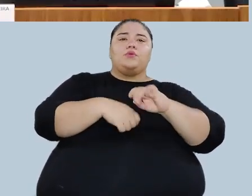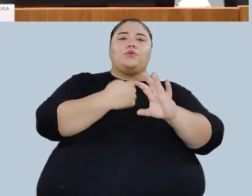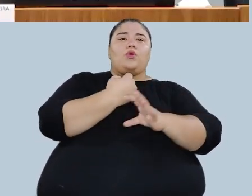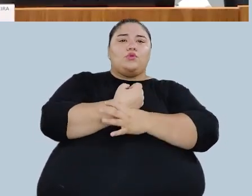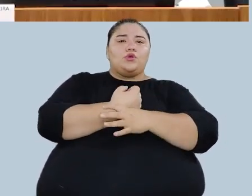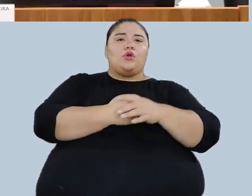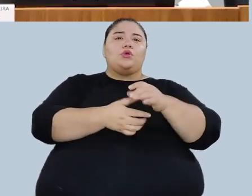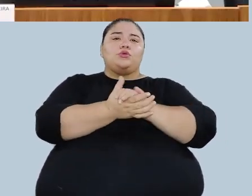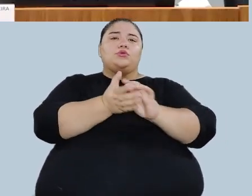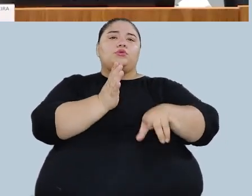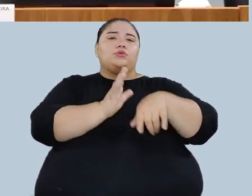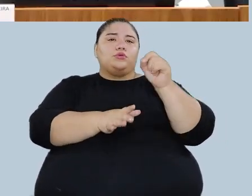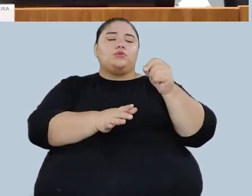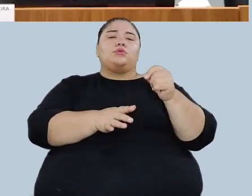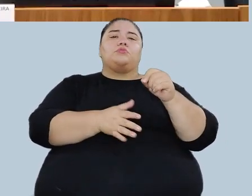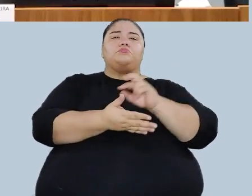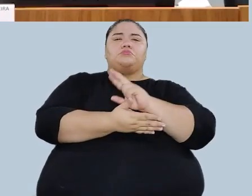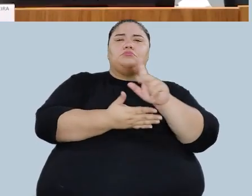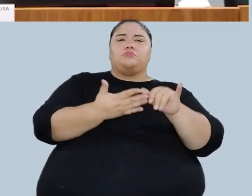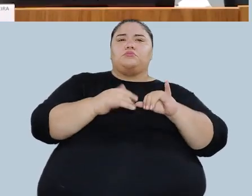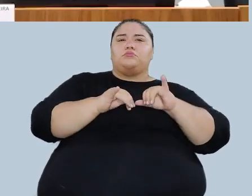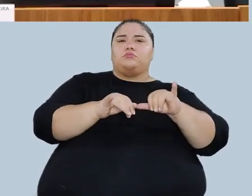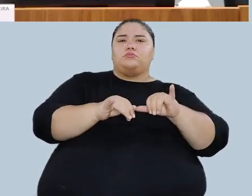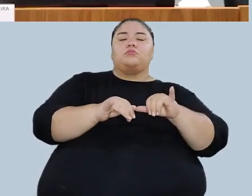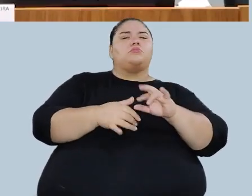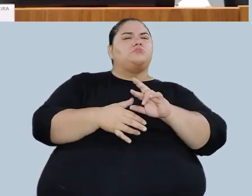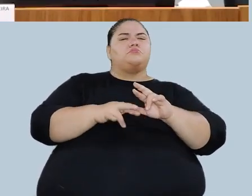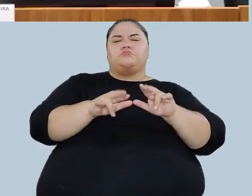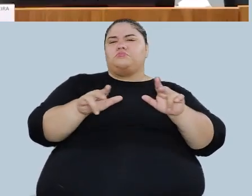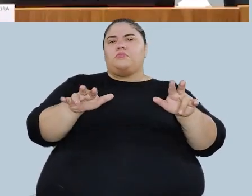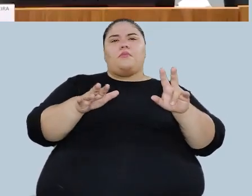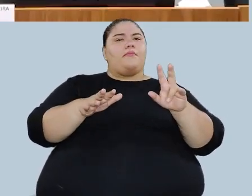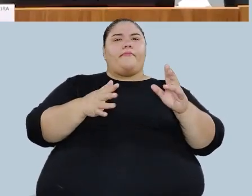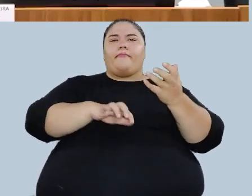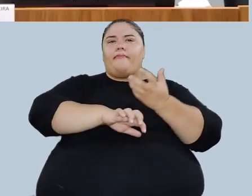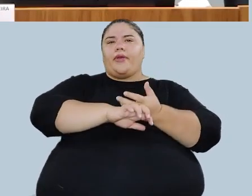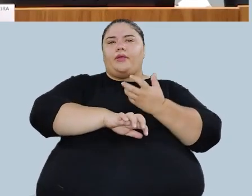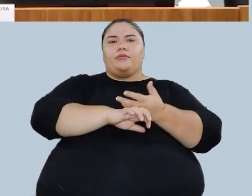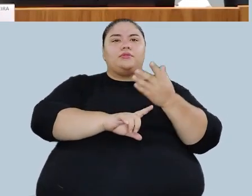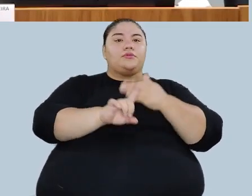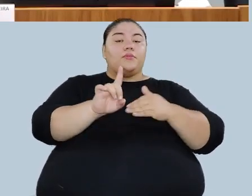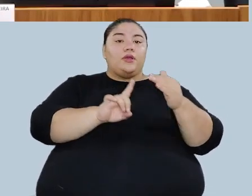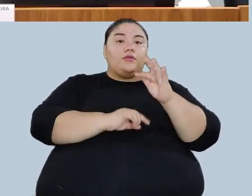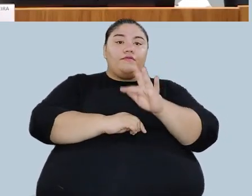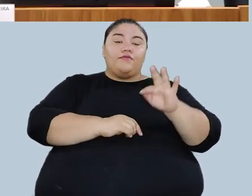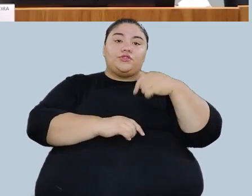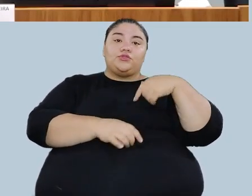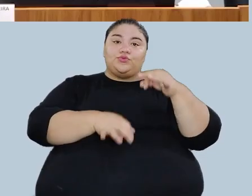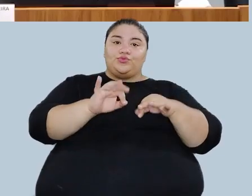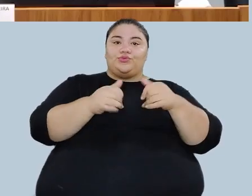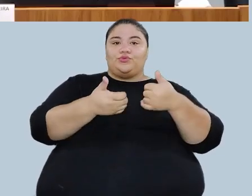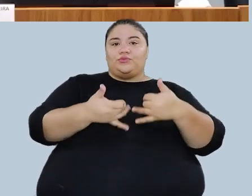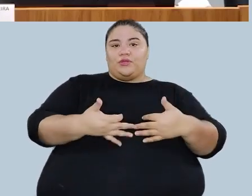consórcio, arrendamento mercantil, enfim, todas as matérias que os desembargadores federais aqui já